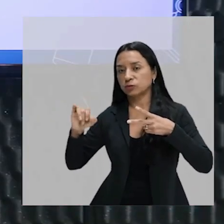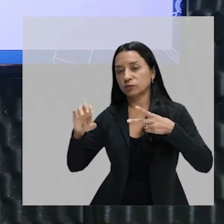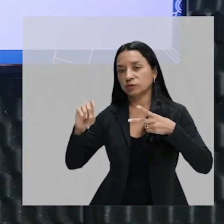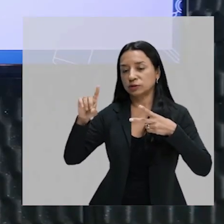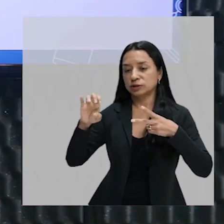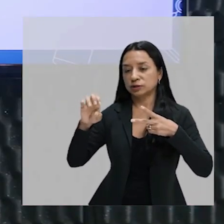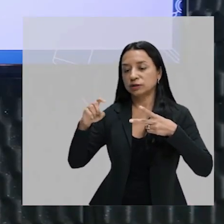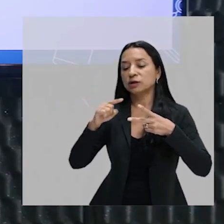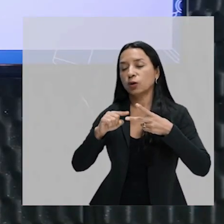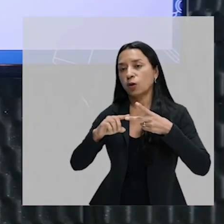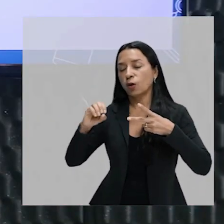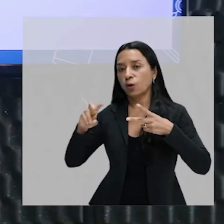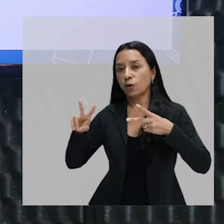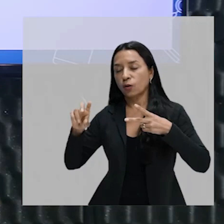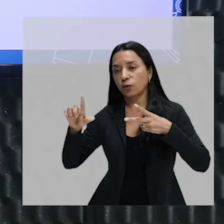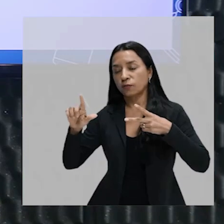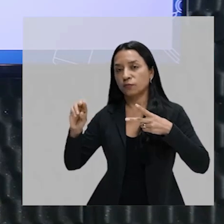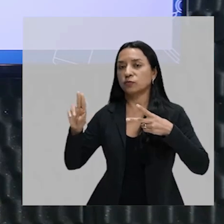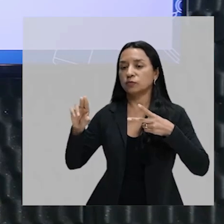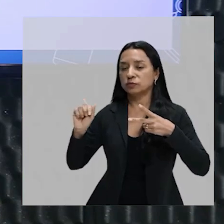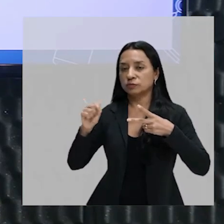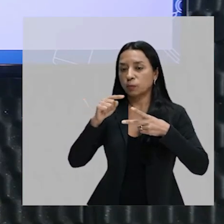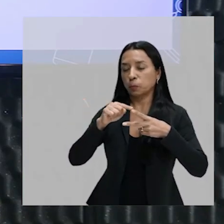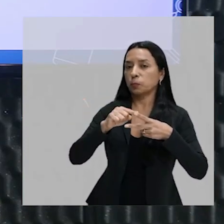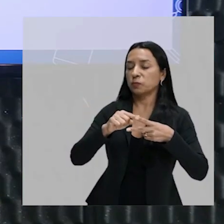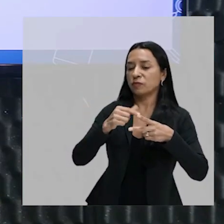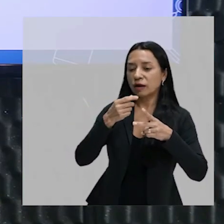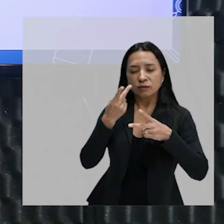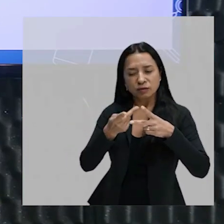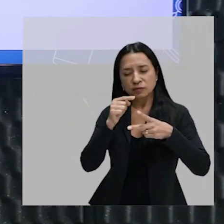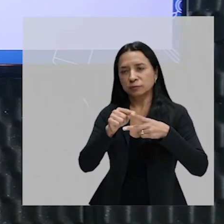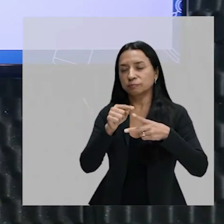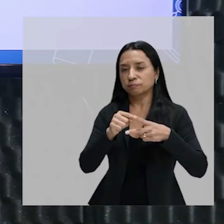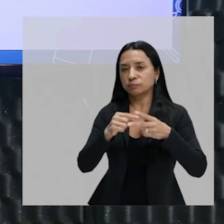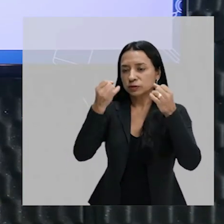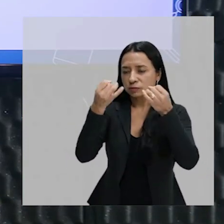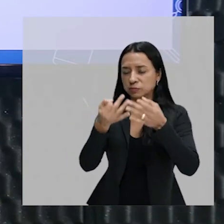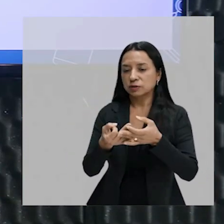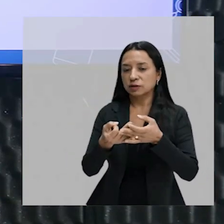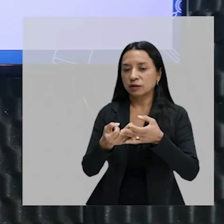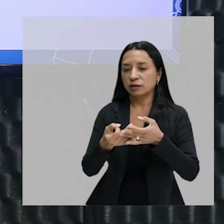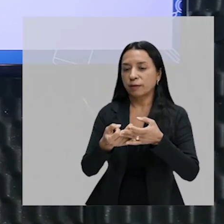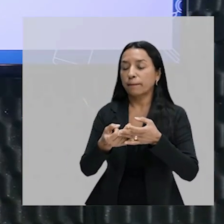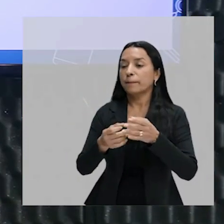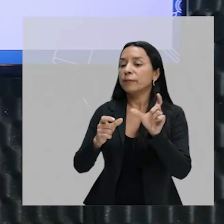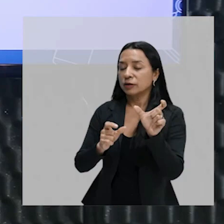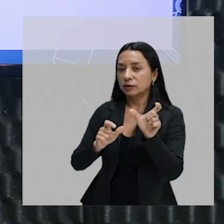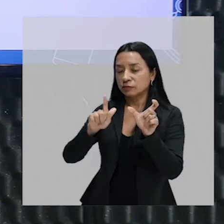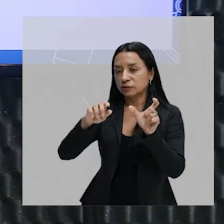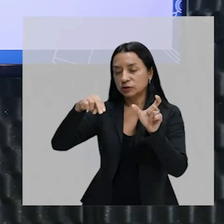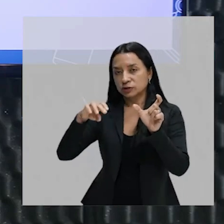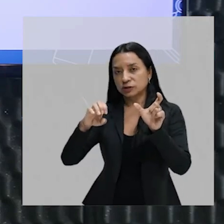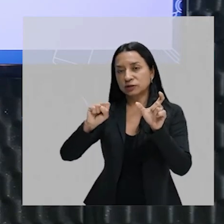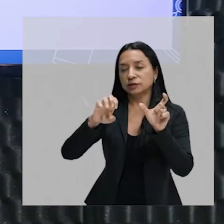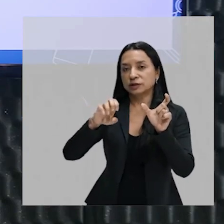do espermatozoide a gente vai ajudar a espermatogênese palavrinha Gênesis quer dizer origem tá pessoal